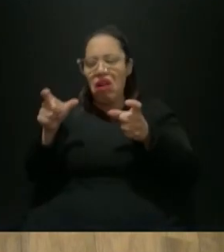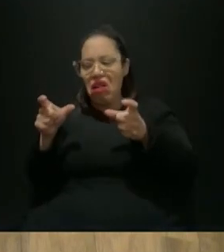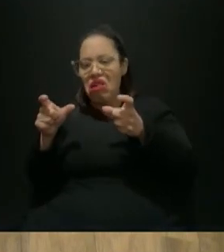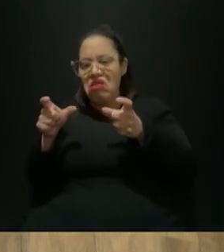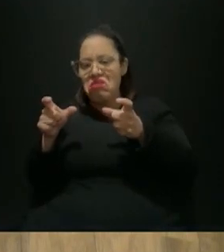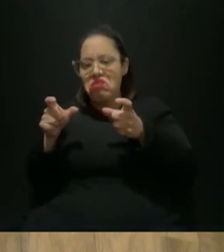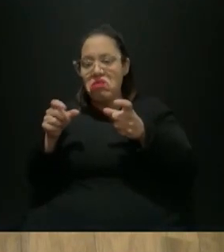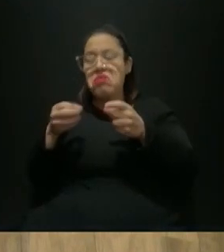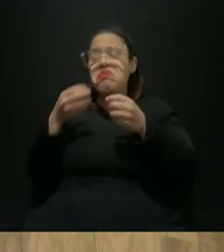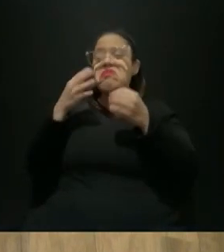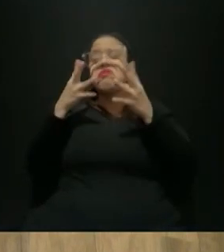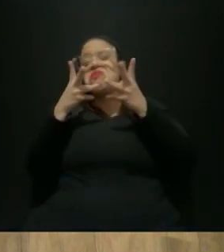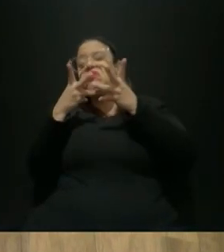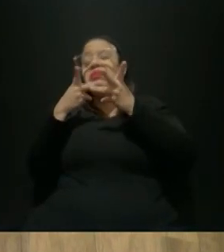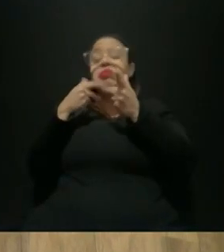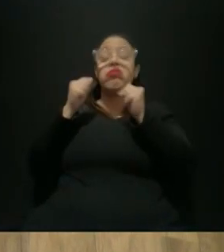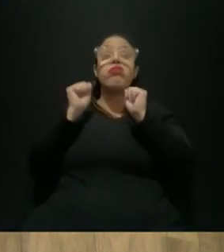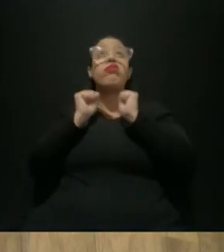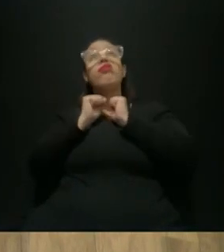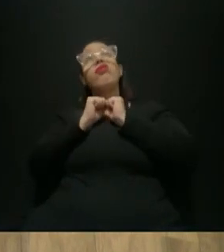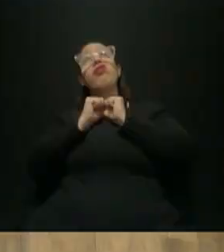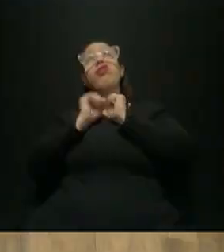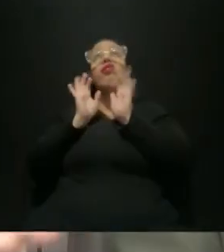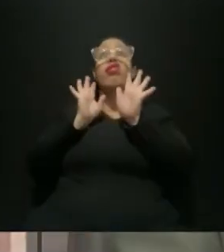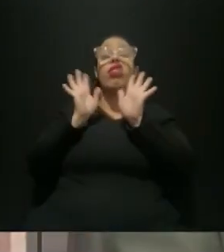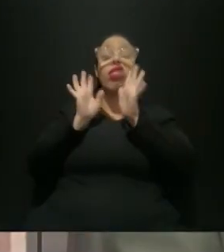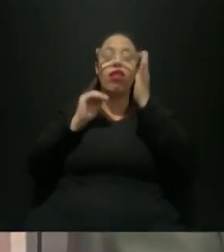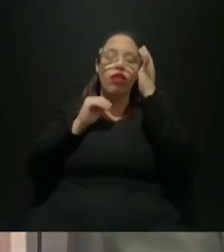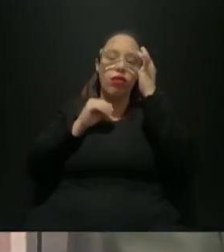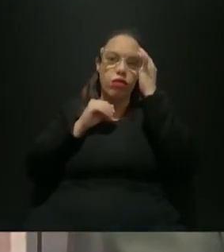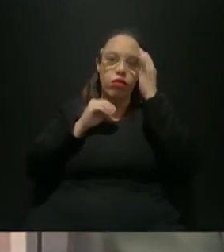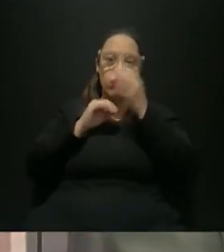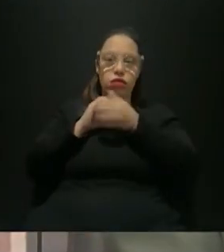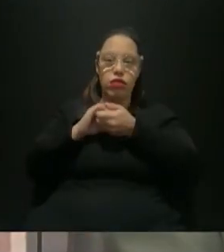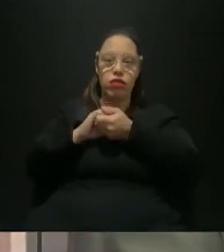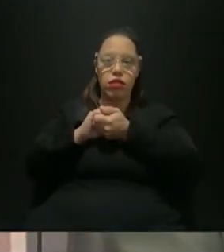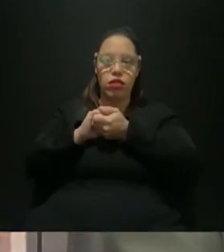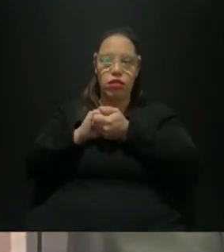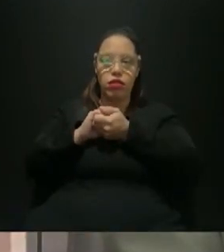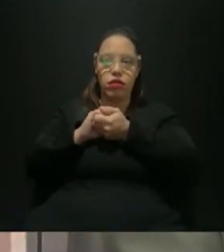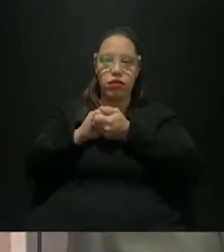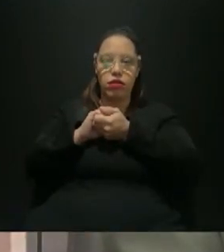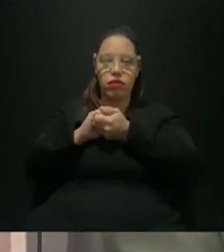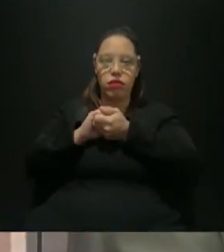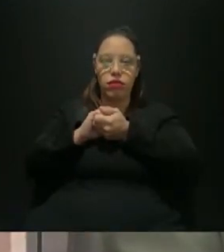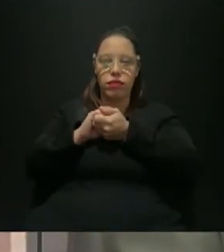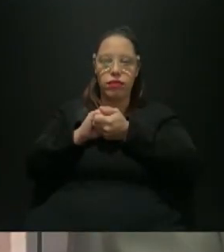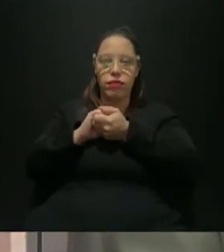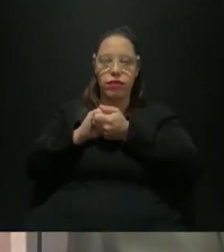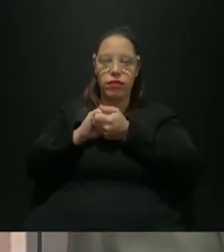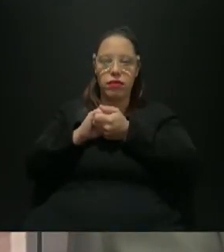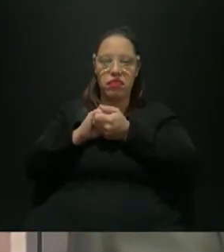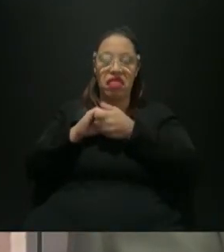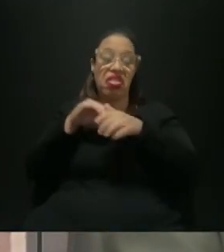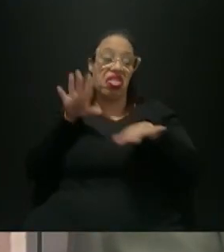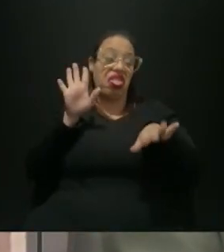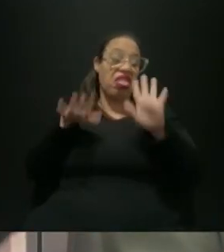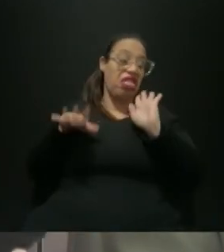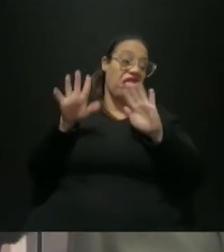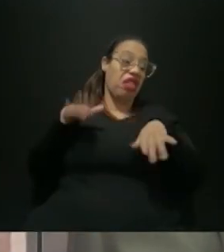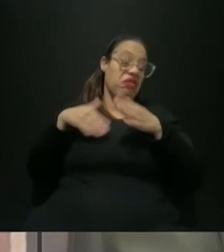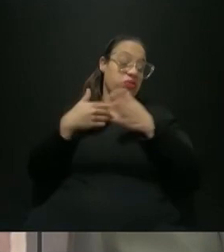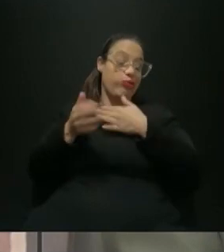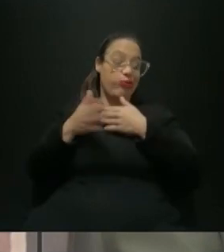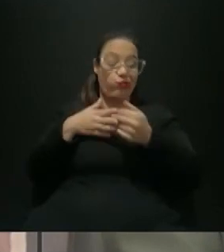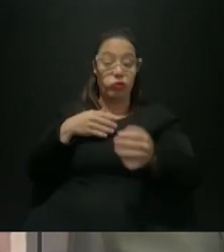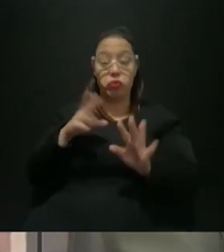bonitinhas, mas que às vezes ficam até de uma forma costumo dizer, meio jocosa, meio